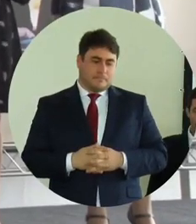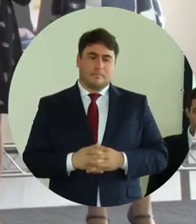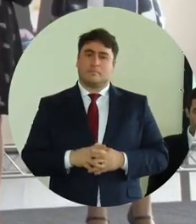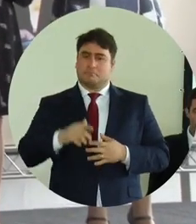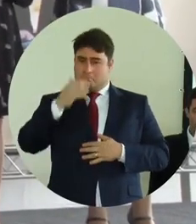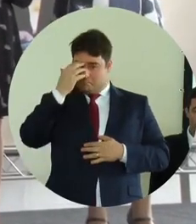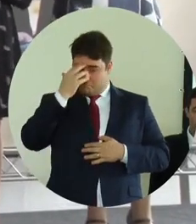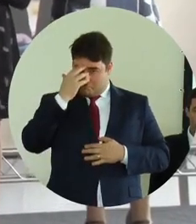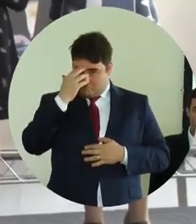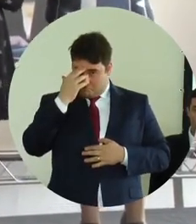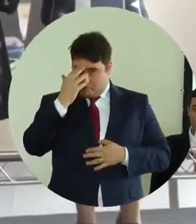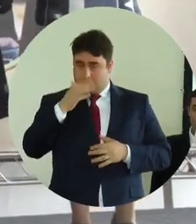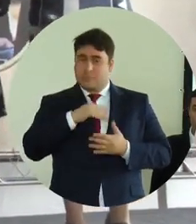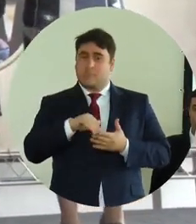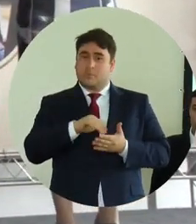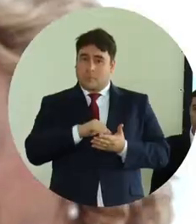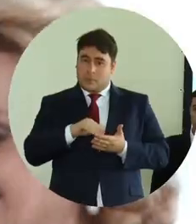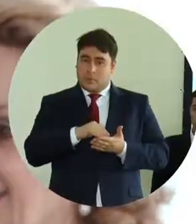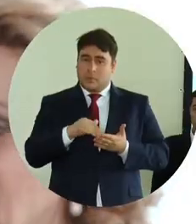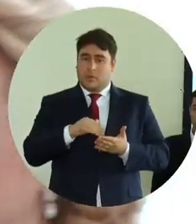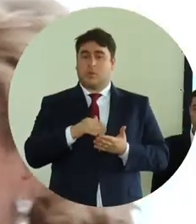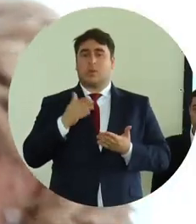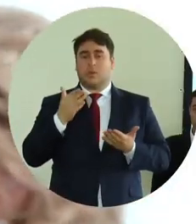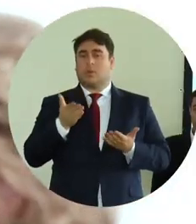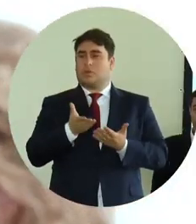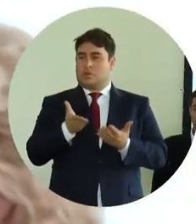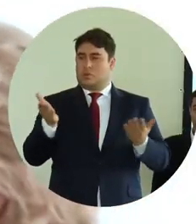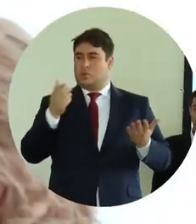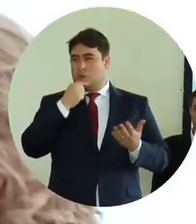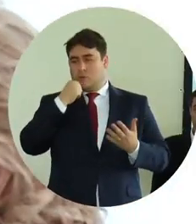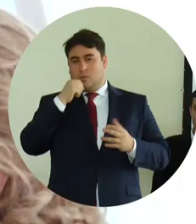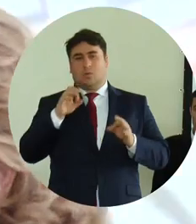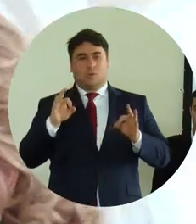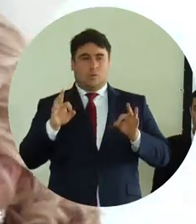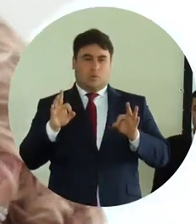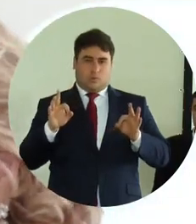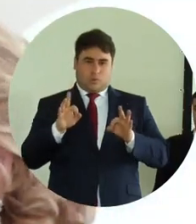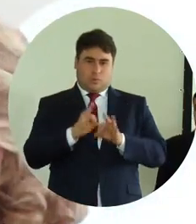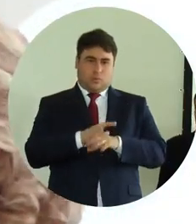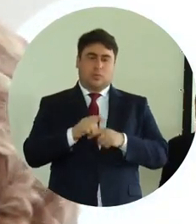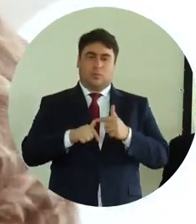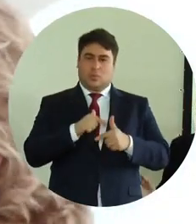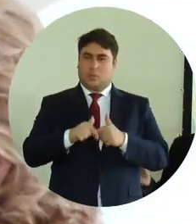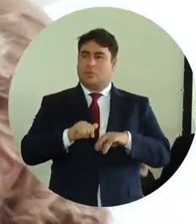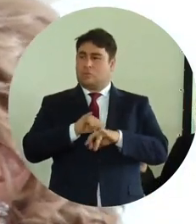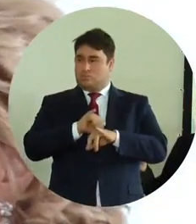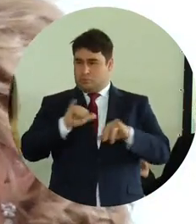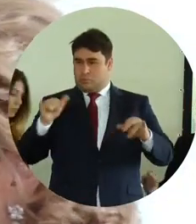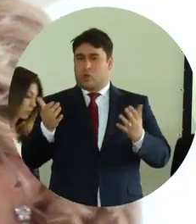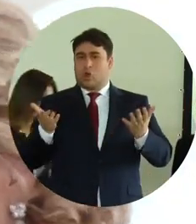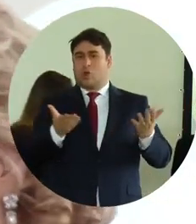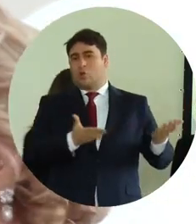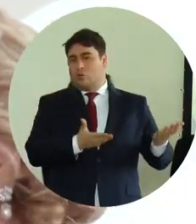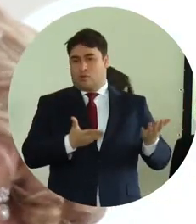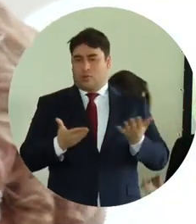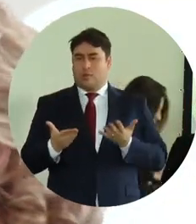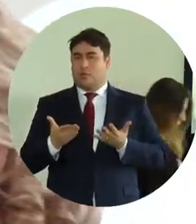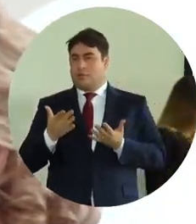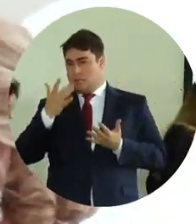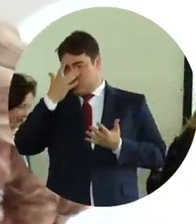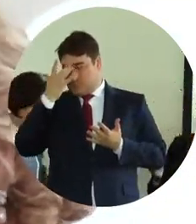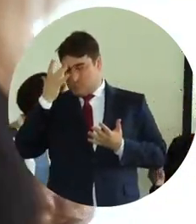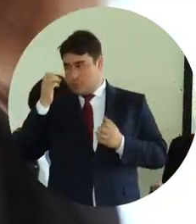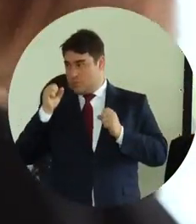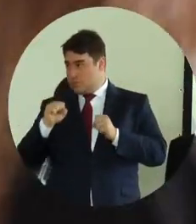Muito obrigado, senhor secretário, senhoras e senhores. Encerrado os pronunciamentos, convidamos as autoridades